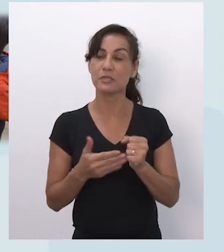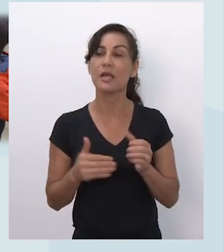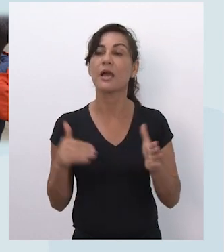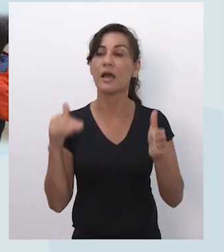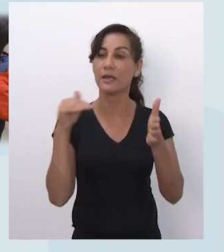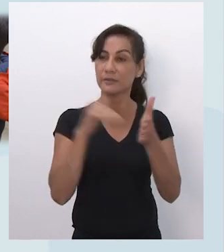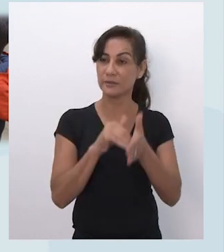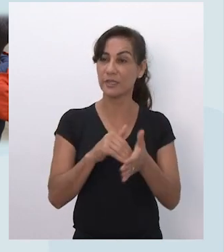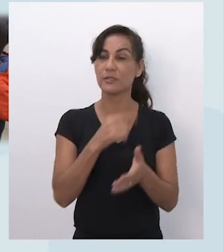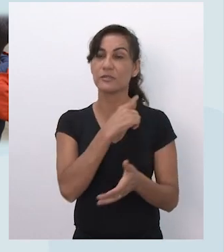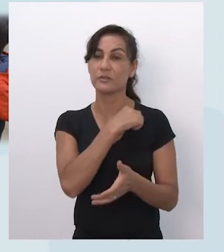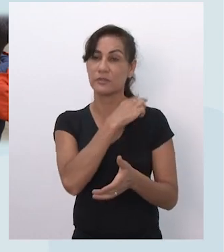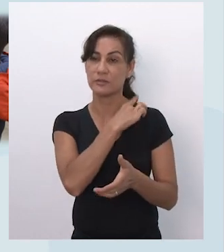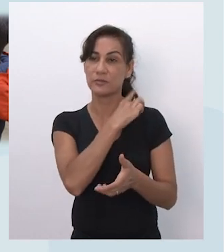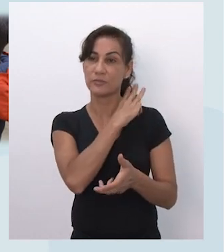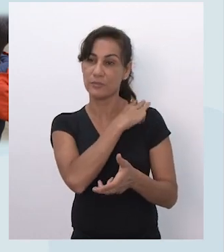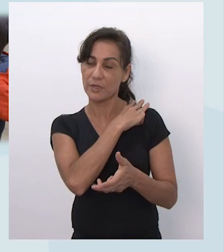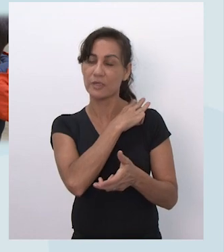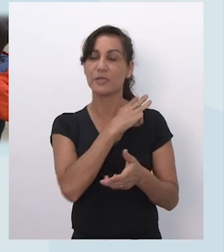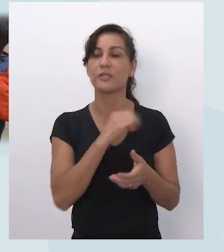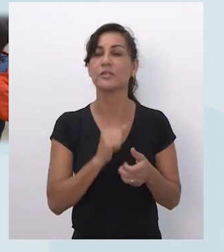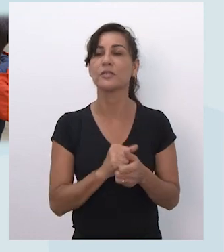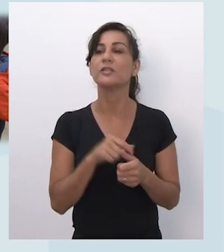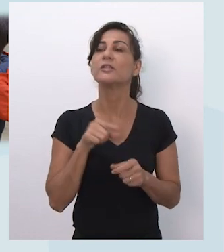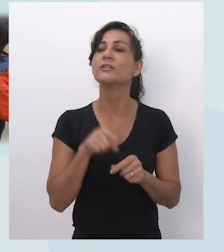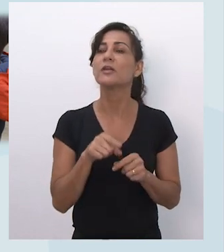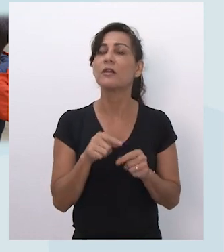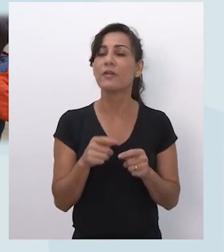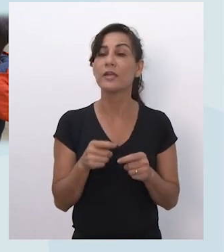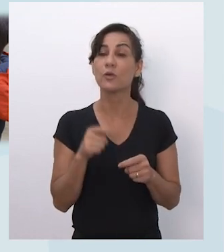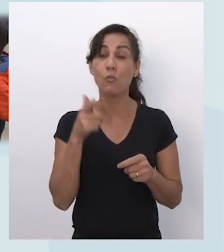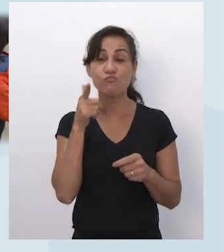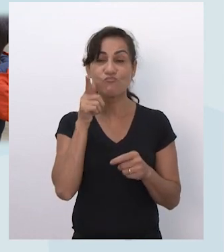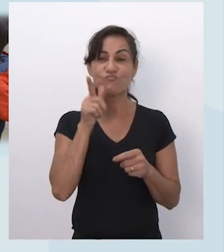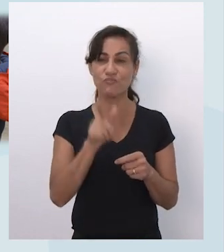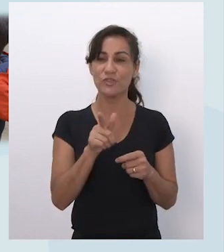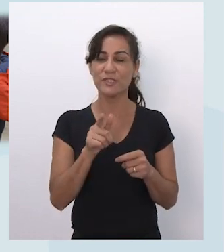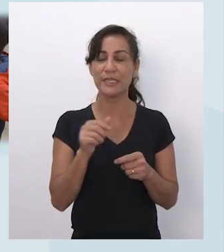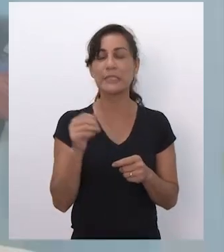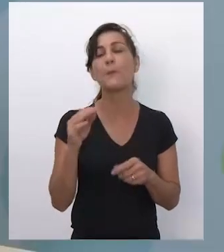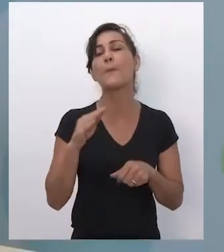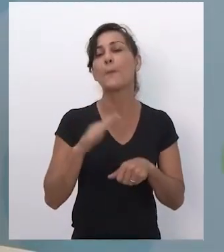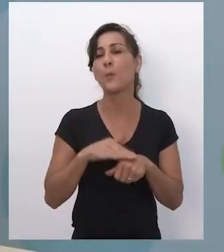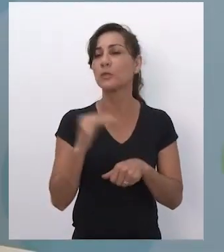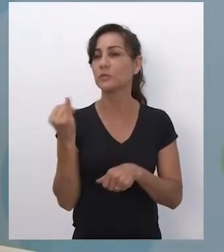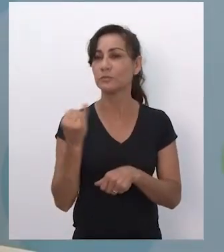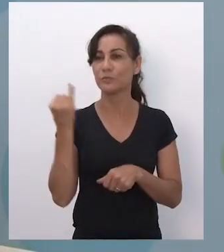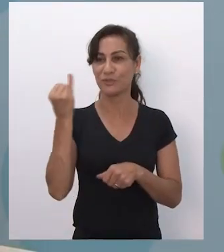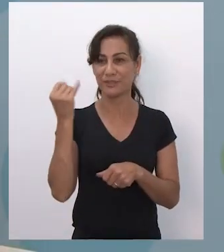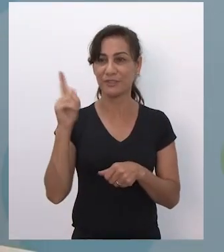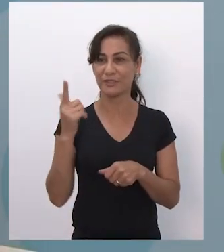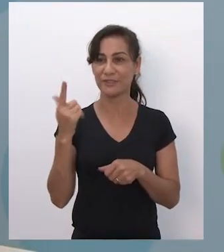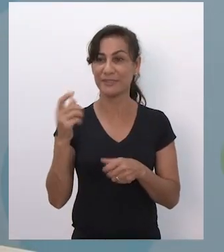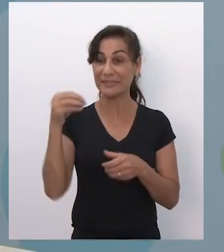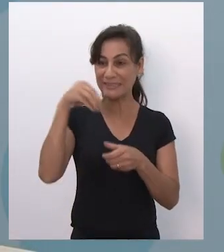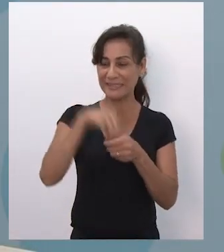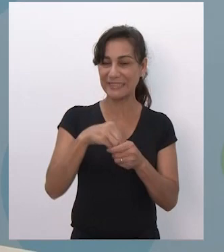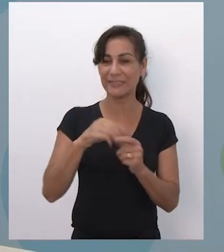que ela fique totalmente apta para dominar essa linguagem que ela é tão importante aí no trabalho da geografia,